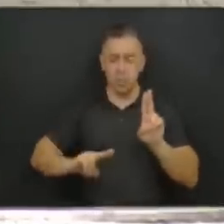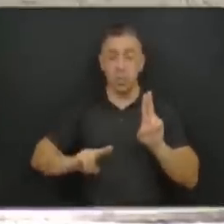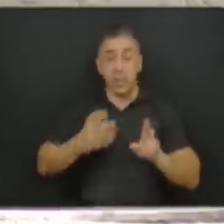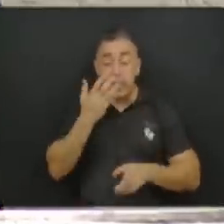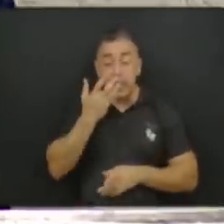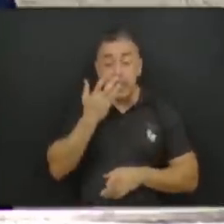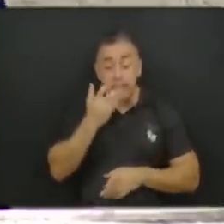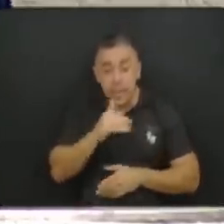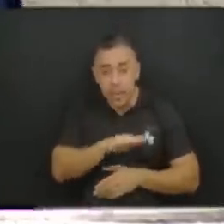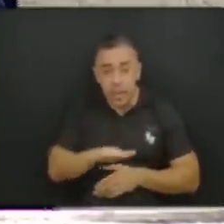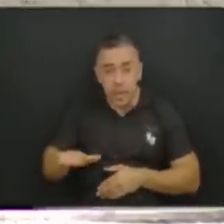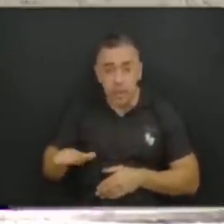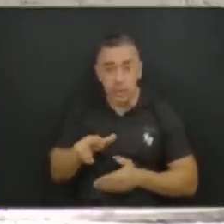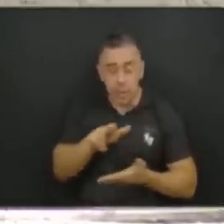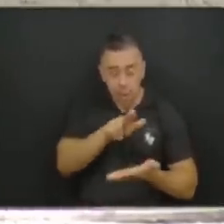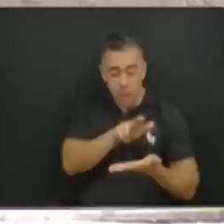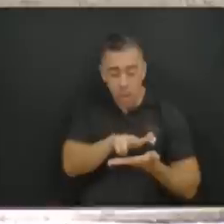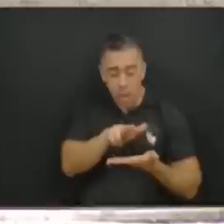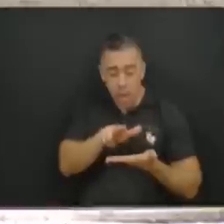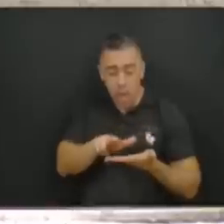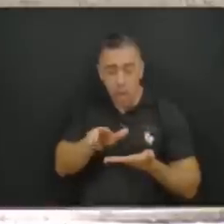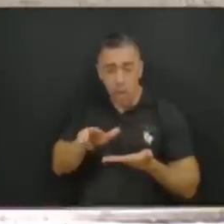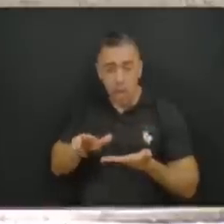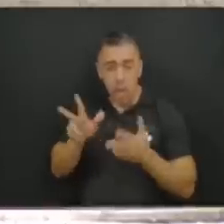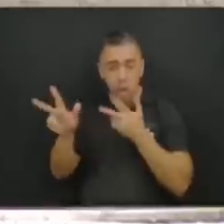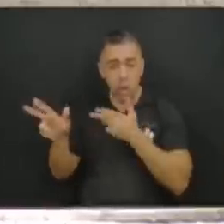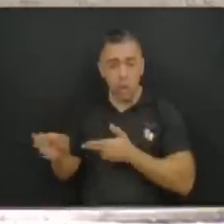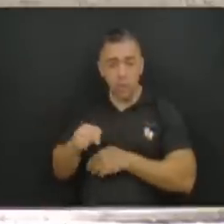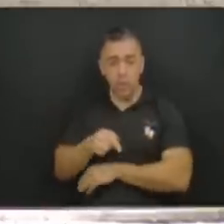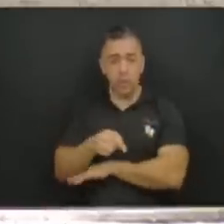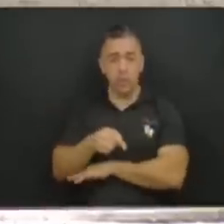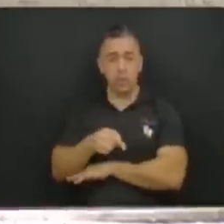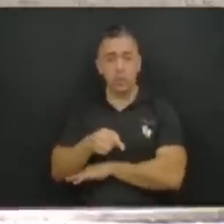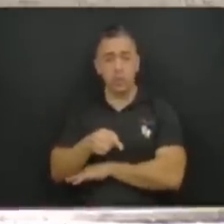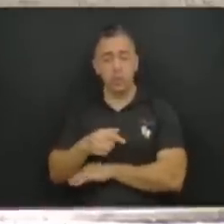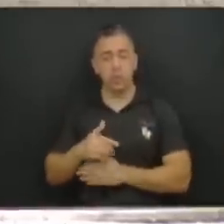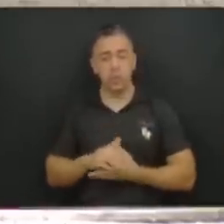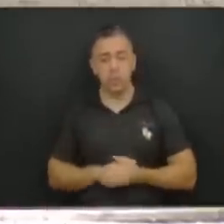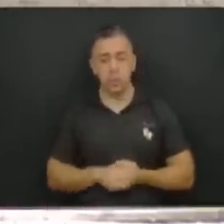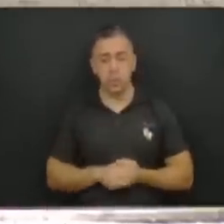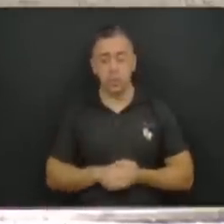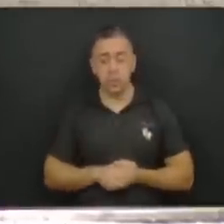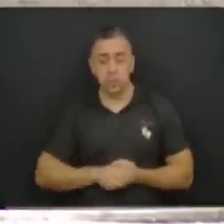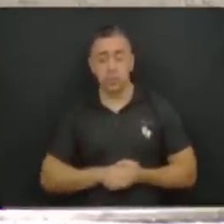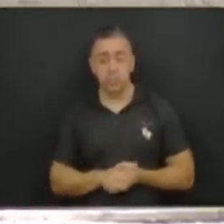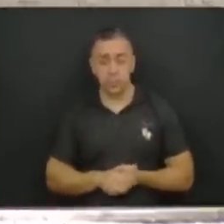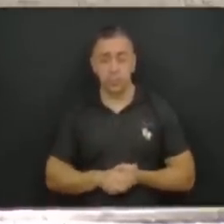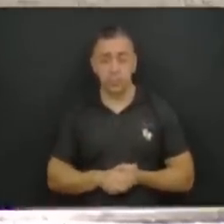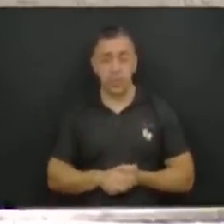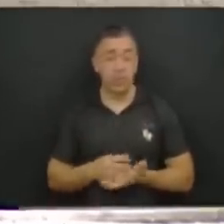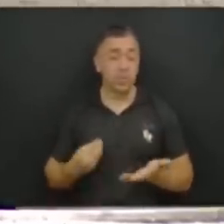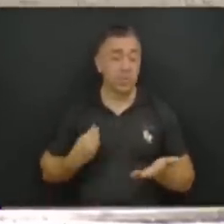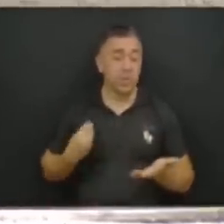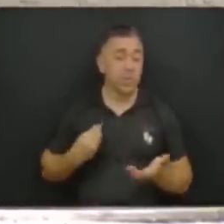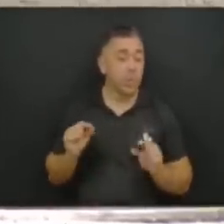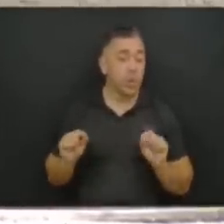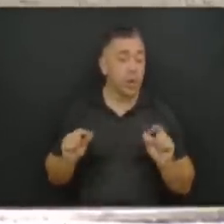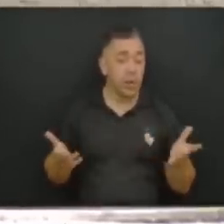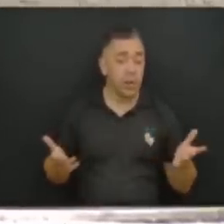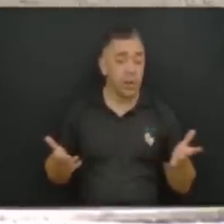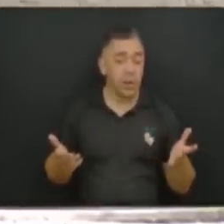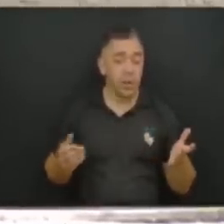vou dormir agora em baixo o evento e XIV do que de